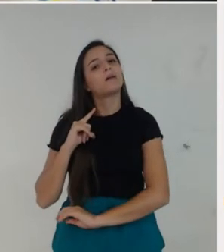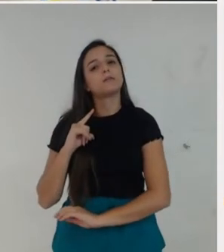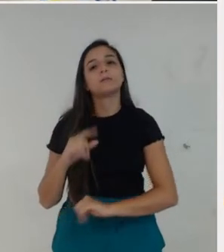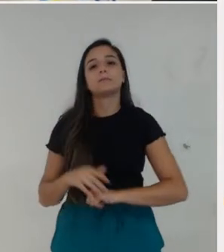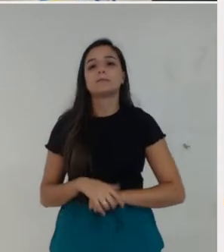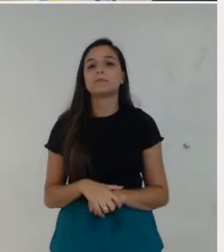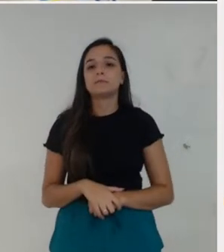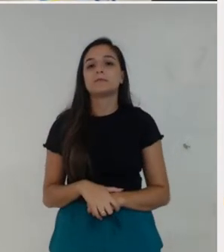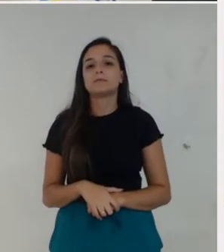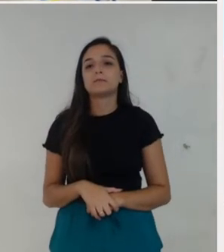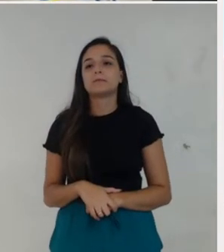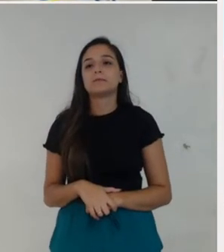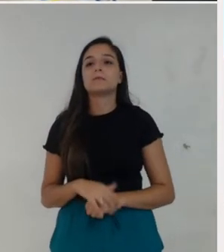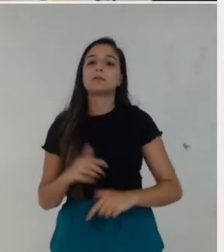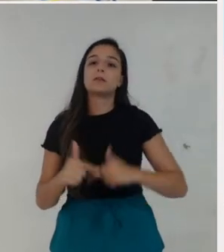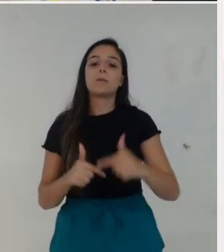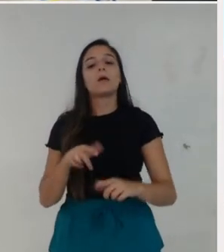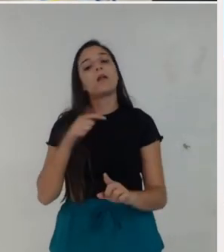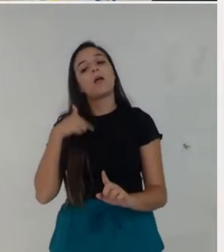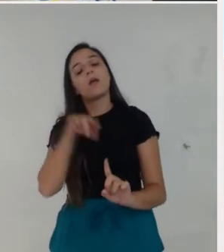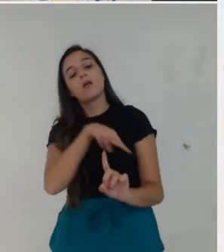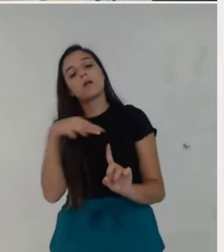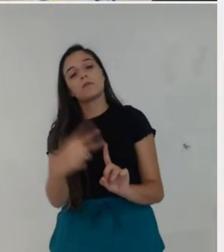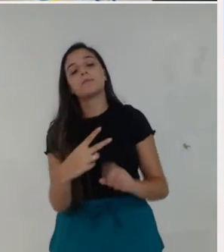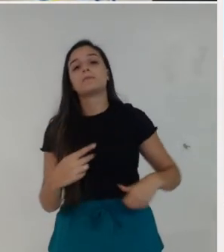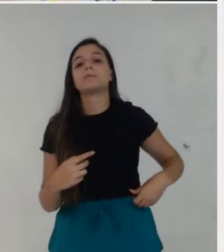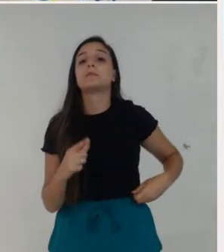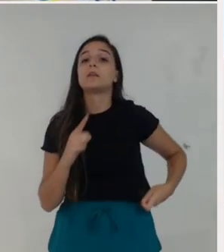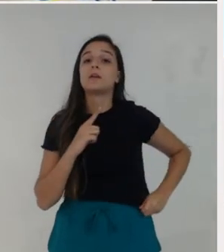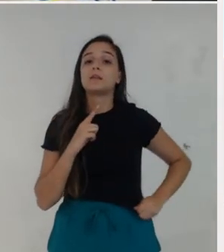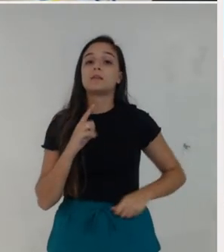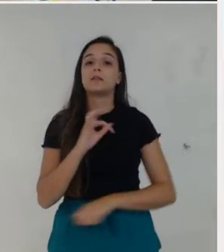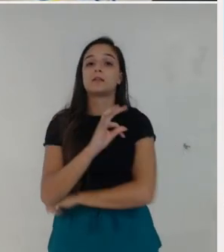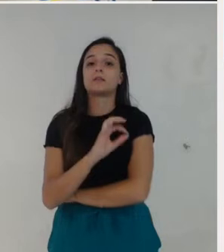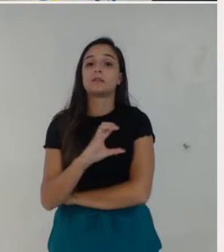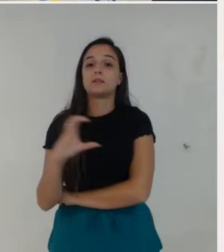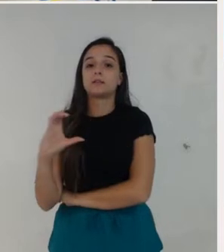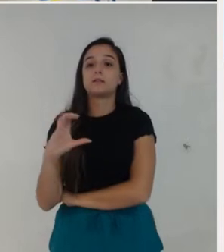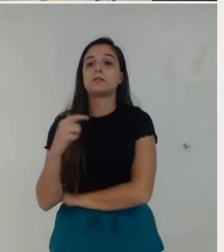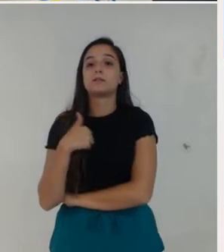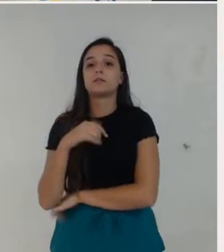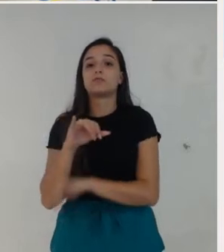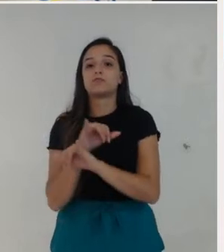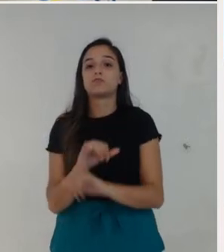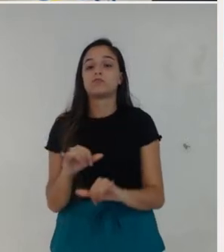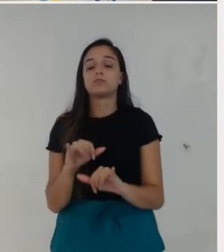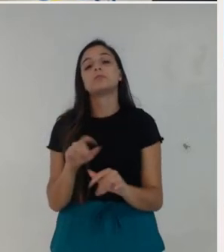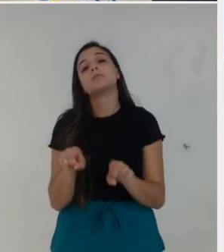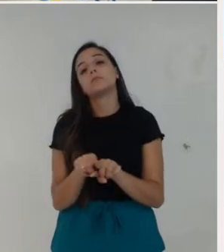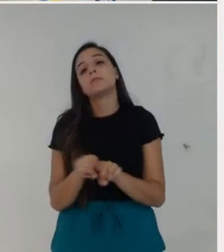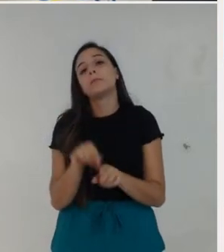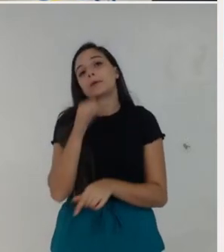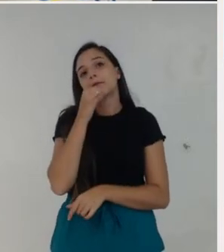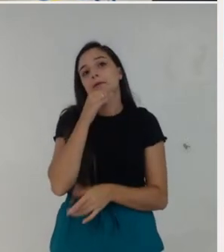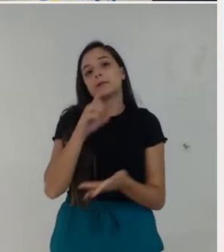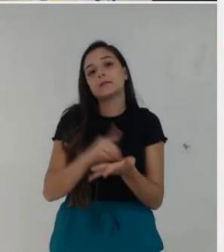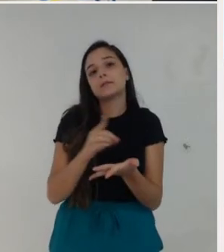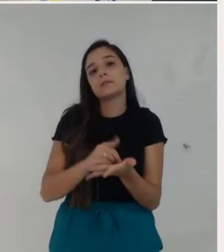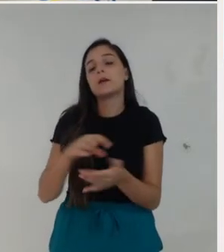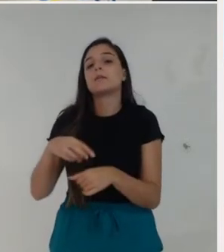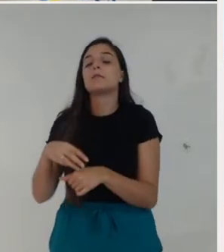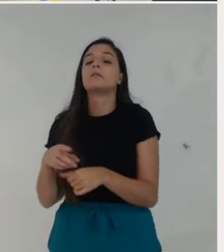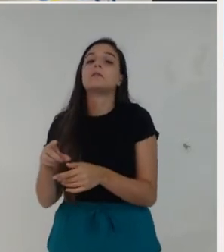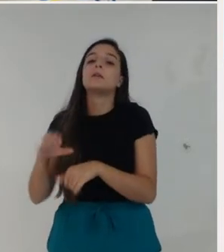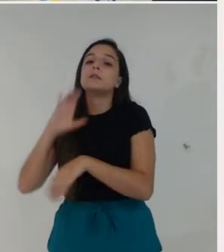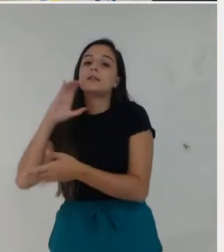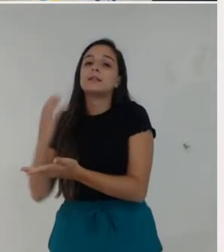gente trabalha nessa perspectiva. Temos os trabalhos de conclusão que a gente compartilha ali, as teses e dissertações também compartilhadas,